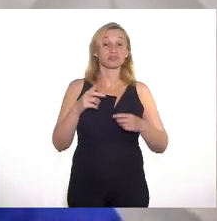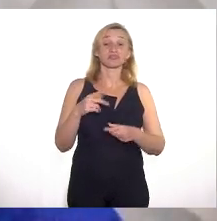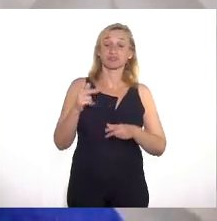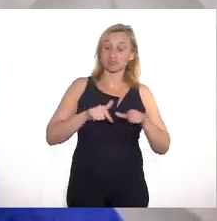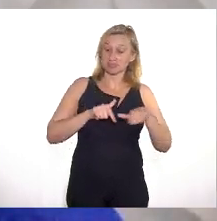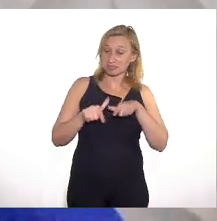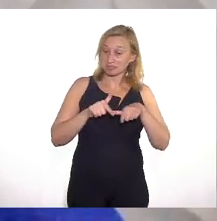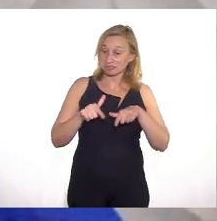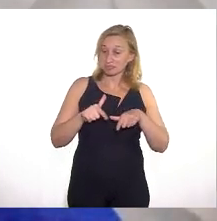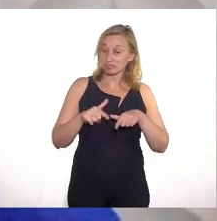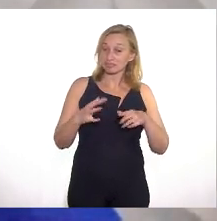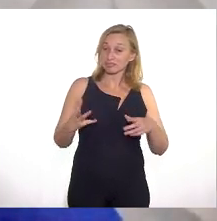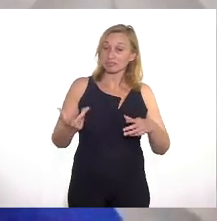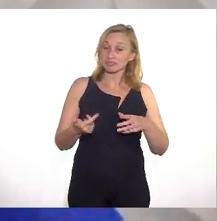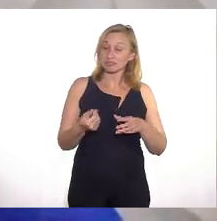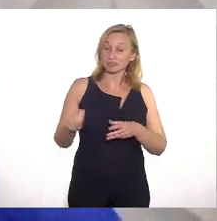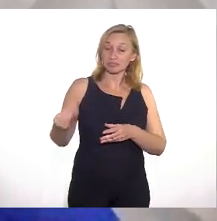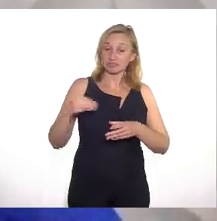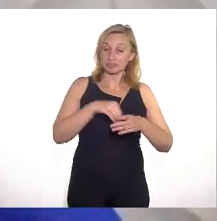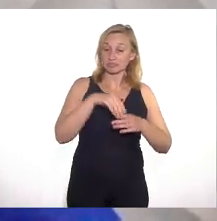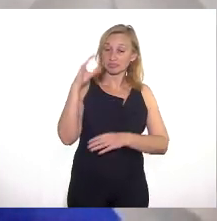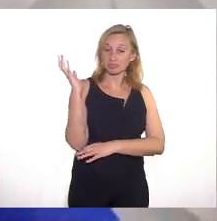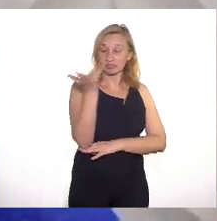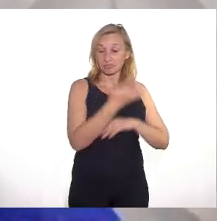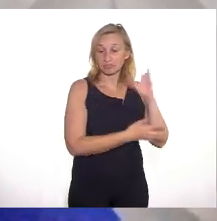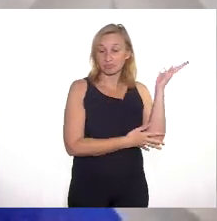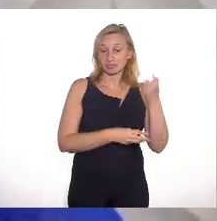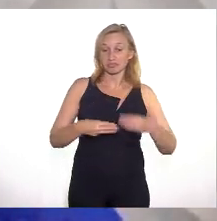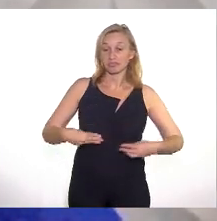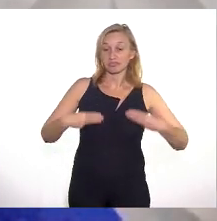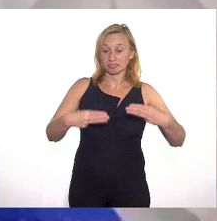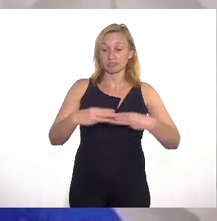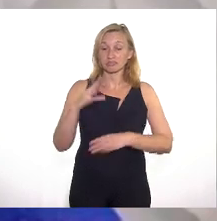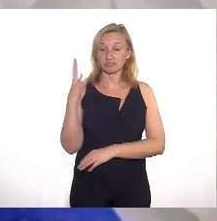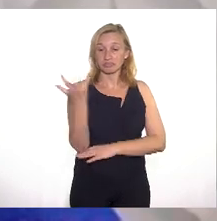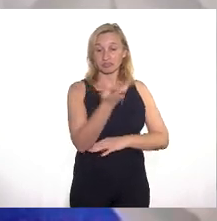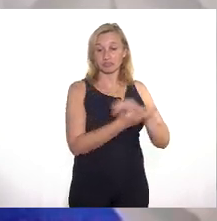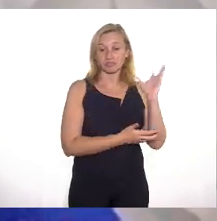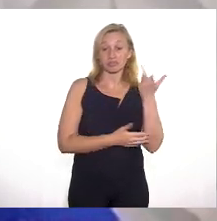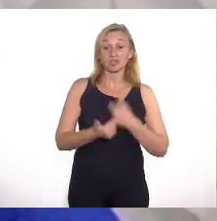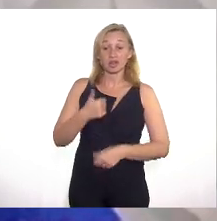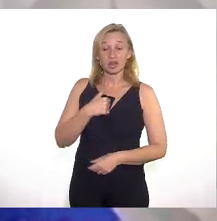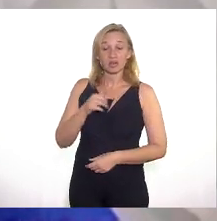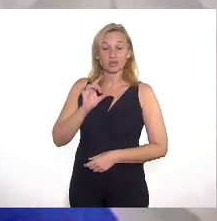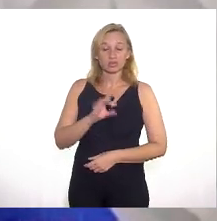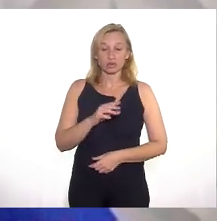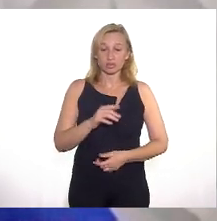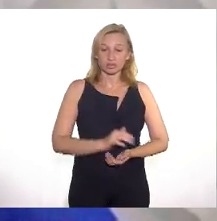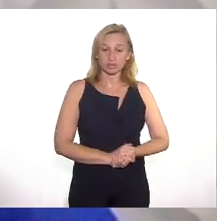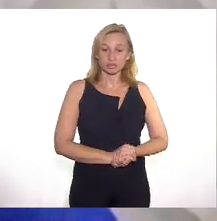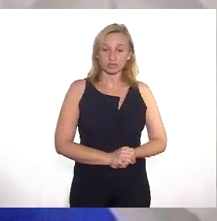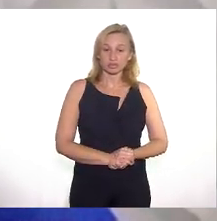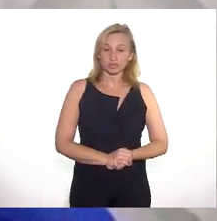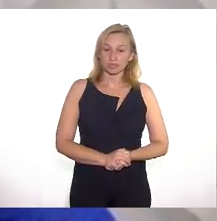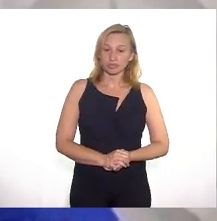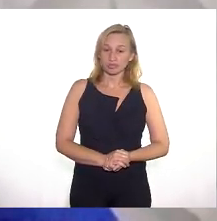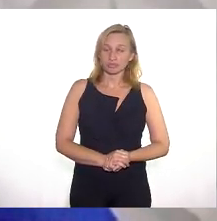política vinculada ao meio ambiente, foi ministro do meio ambiente, e eu apenas